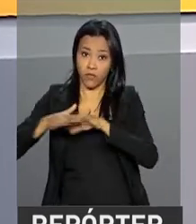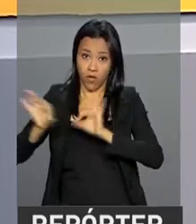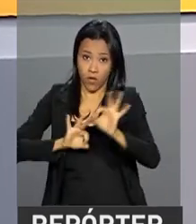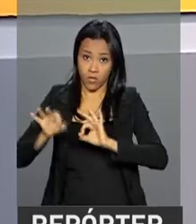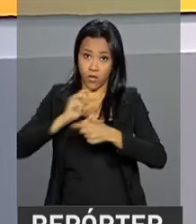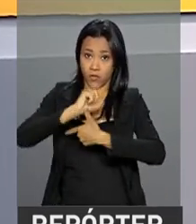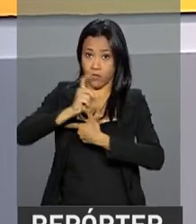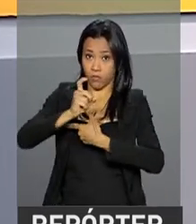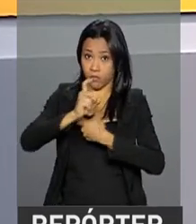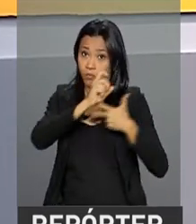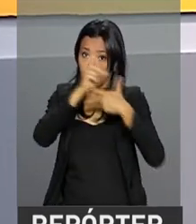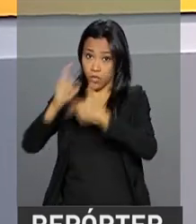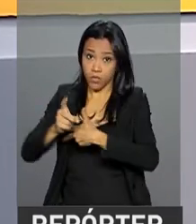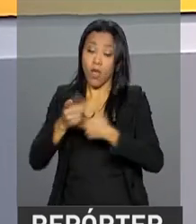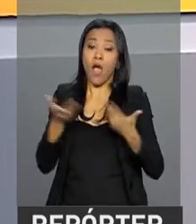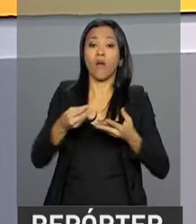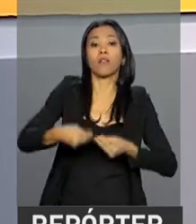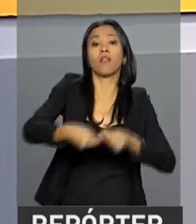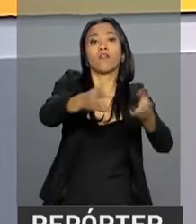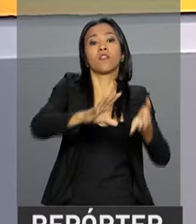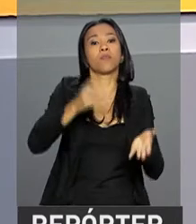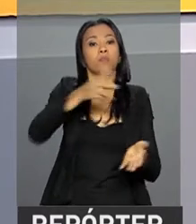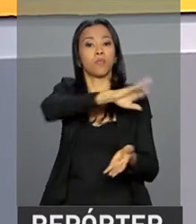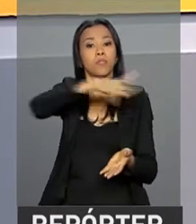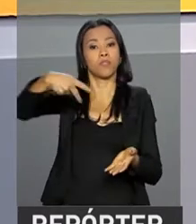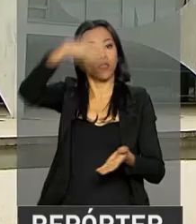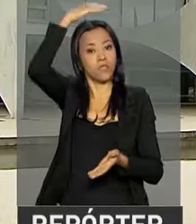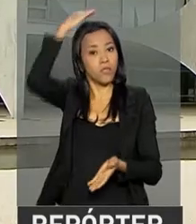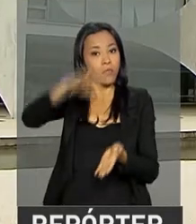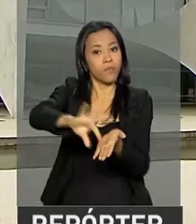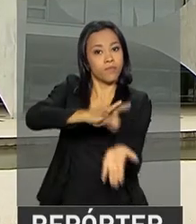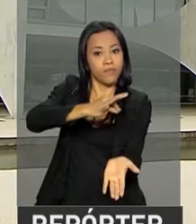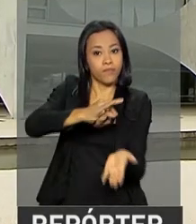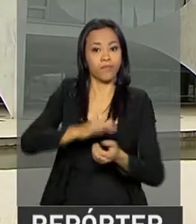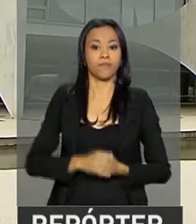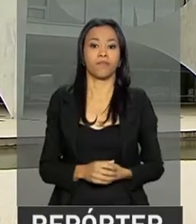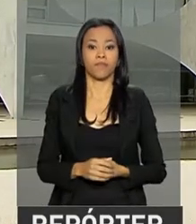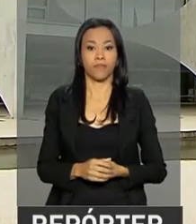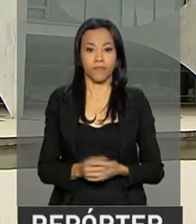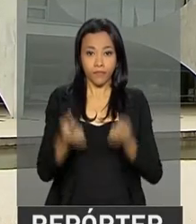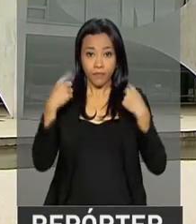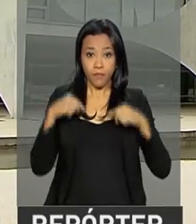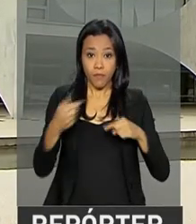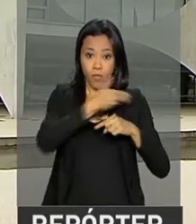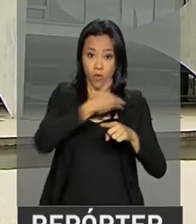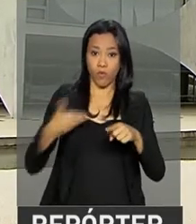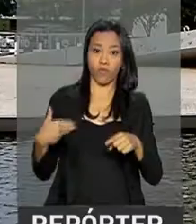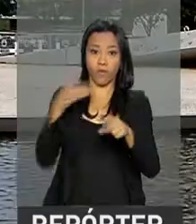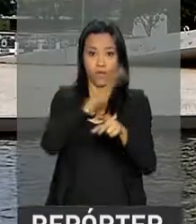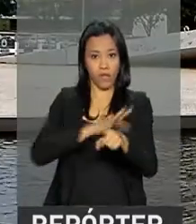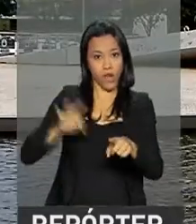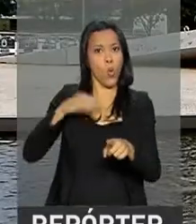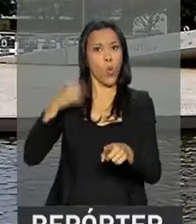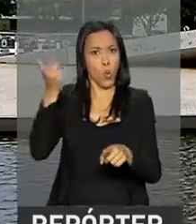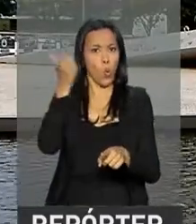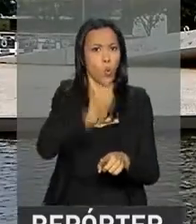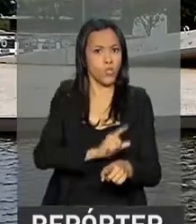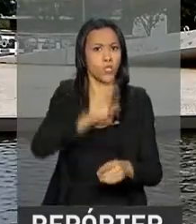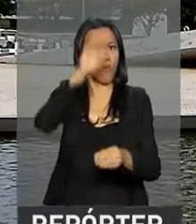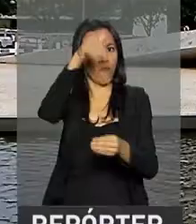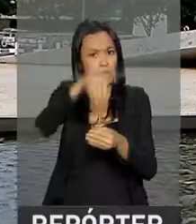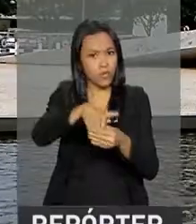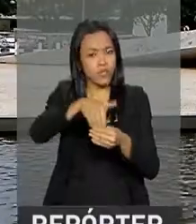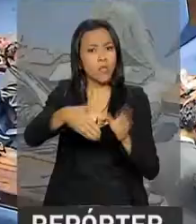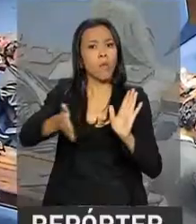para sanção do presidente michel temer o governo federal conseguiu concluir a votação da